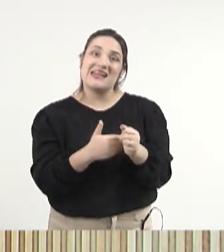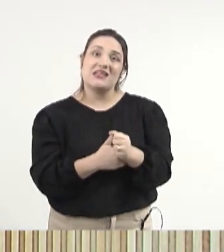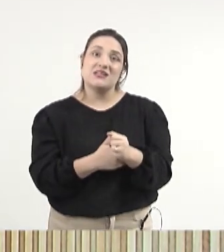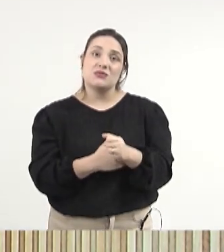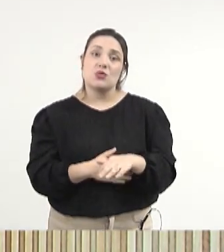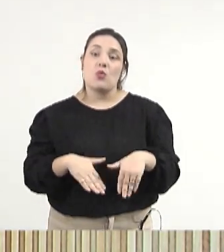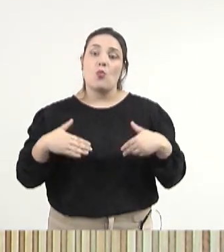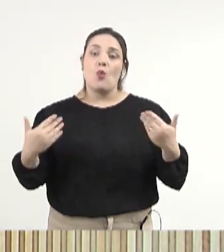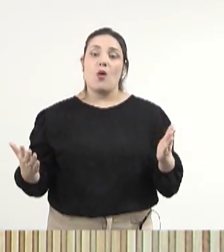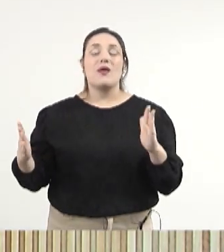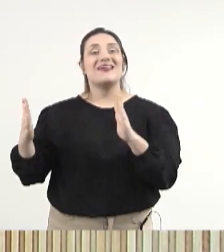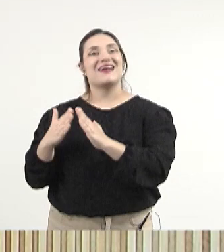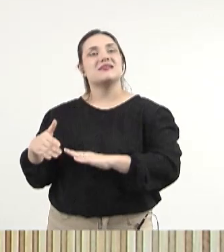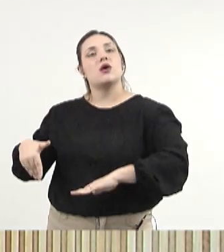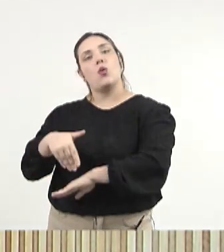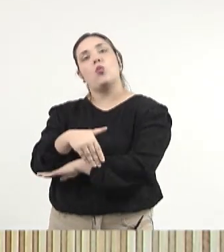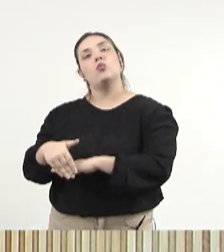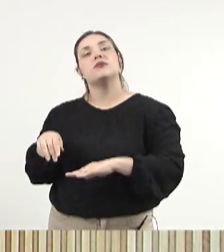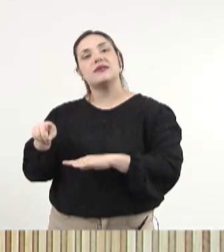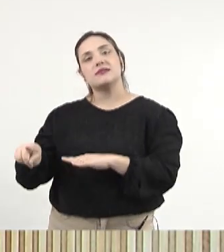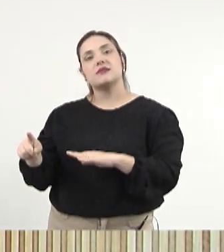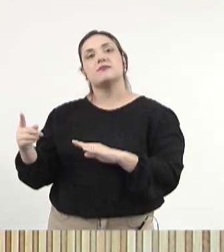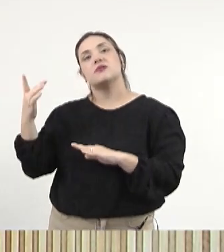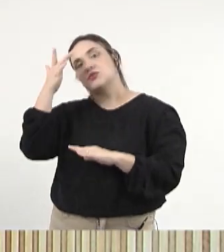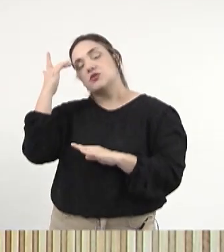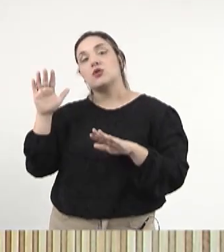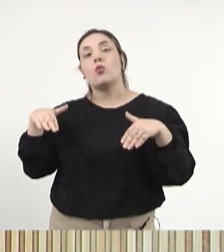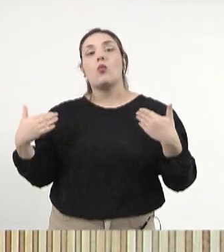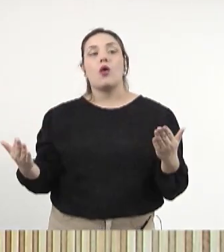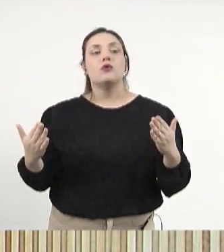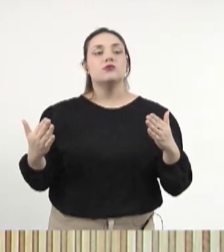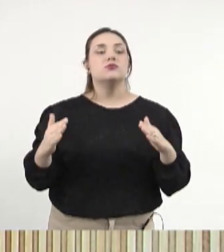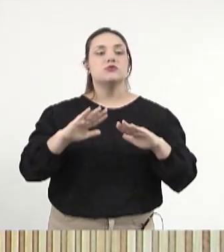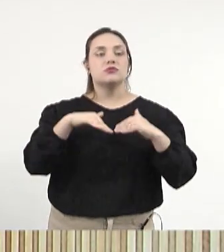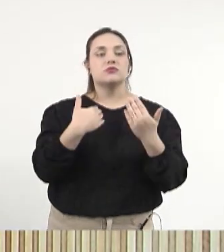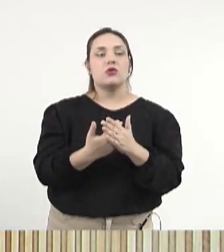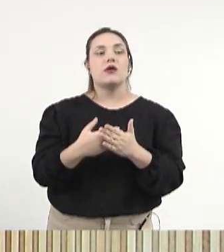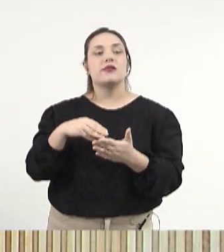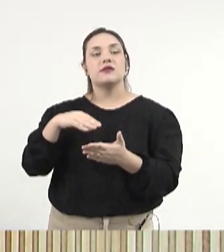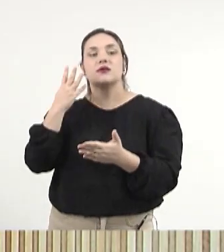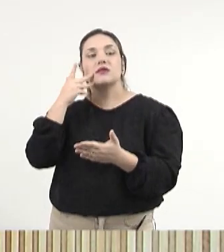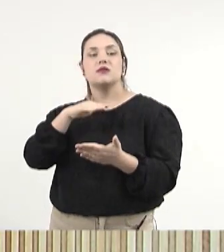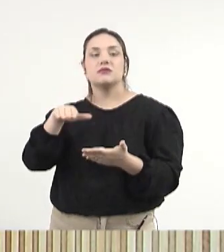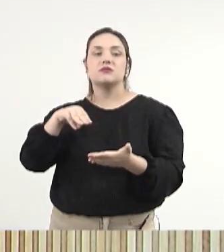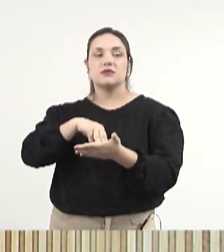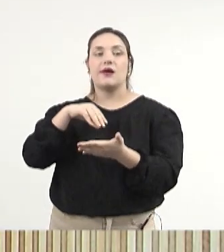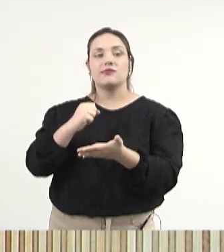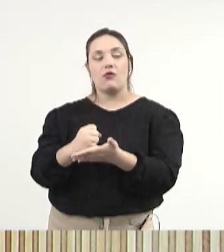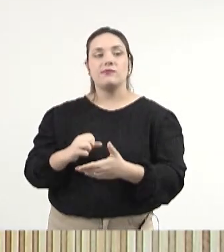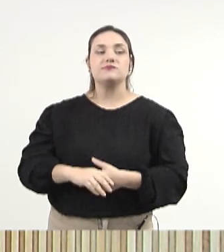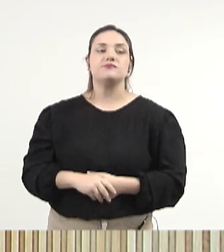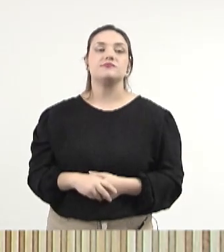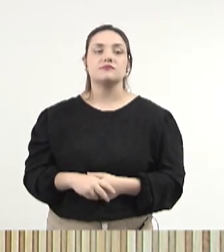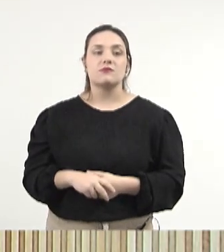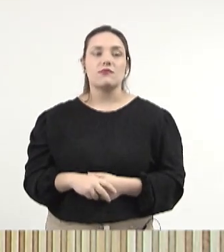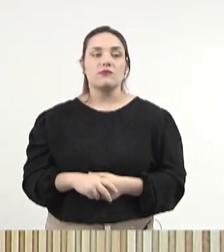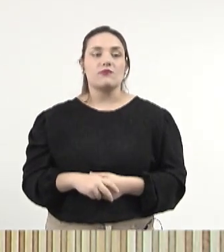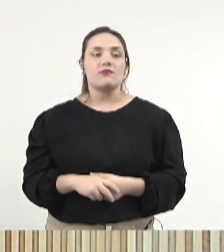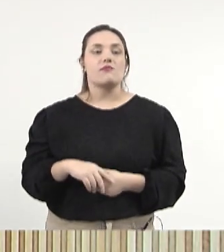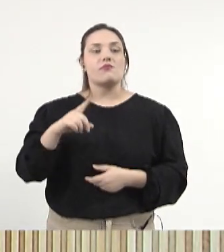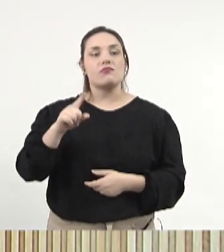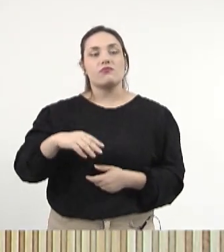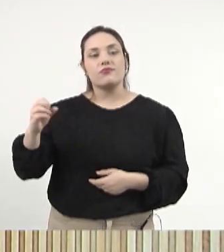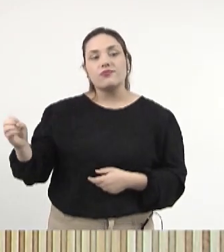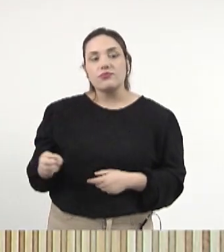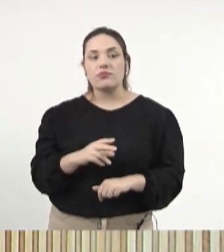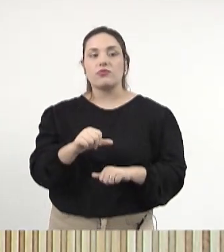endereço da mulher e a qual escola a criança está matriculada. Então, uma pequena